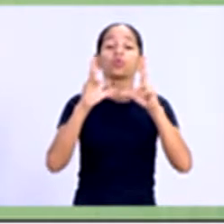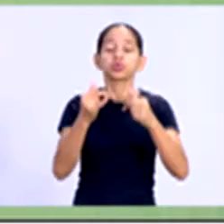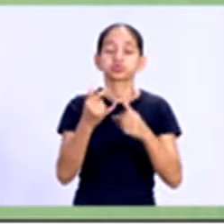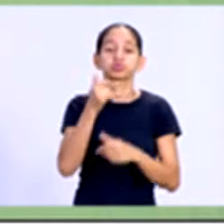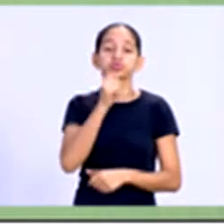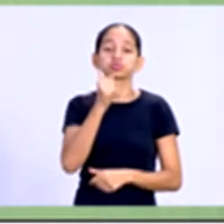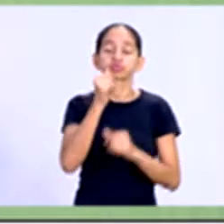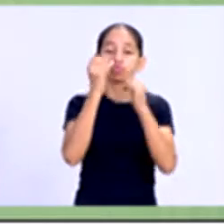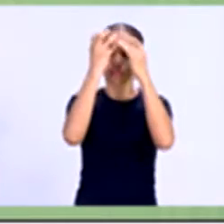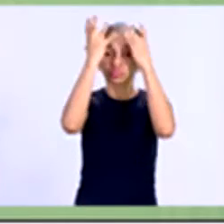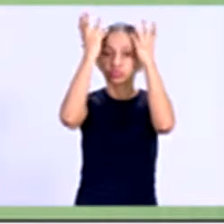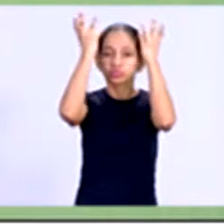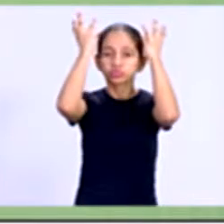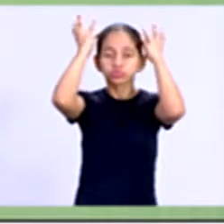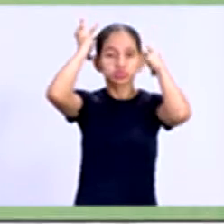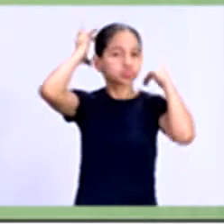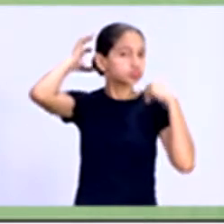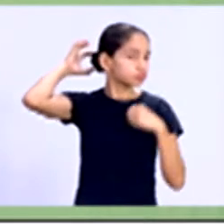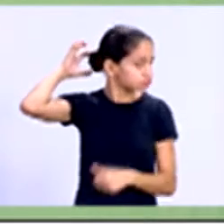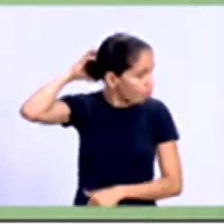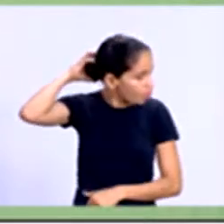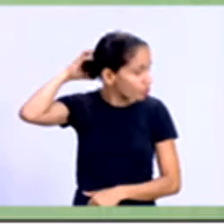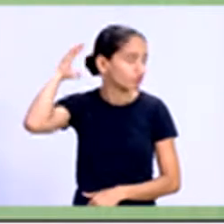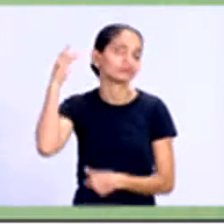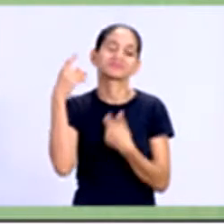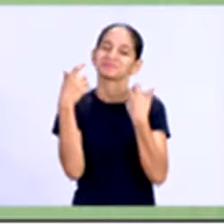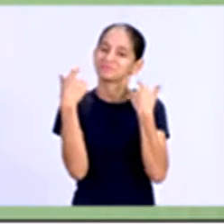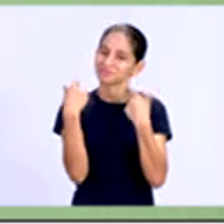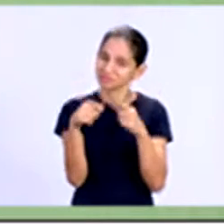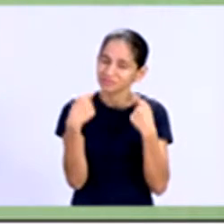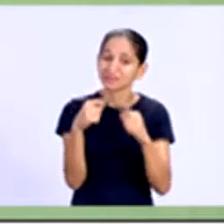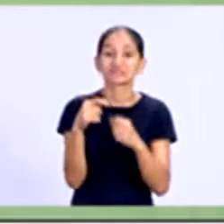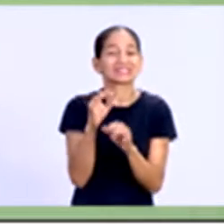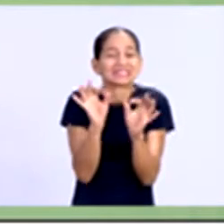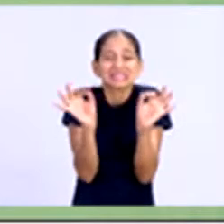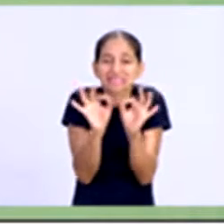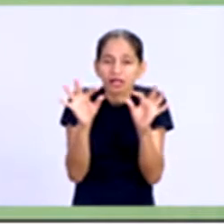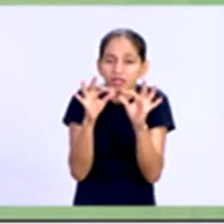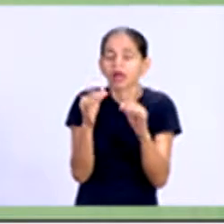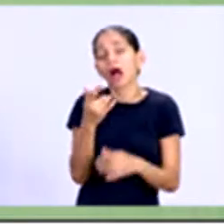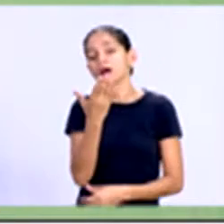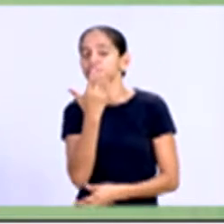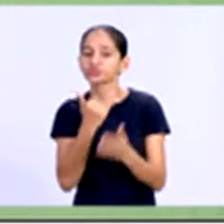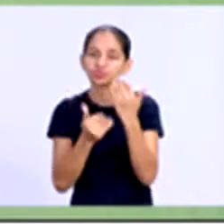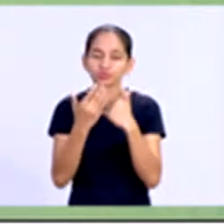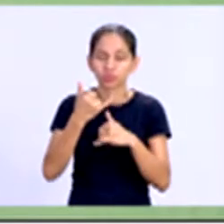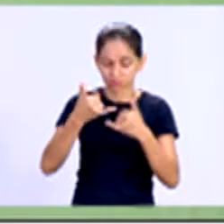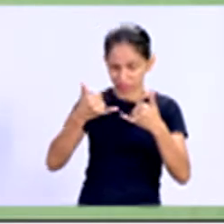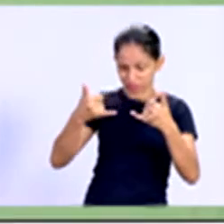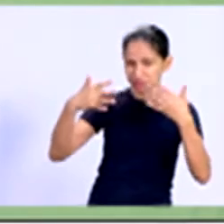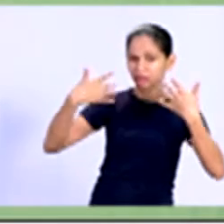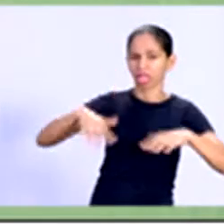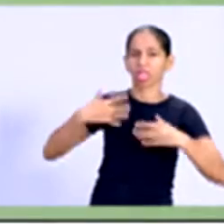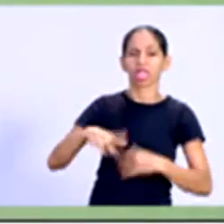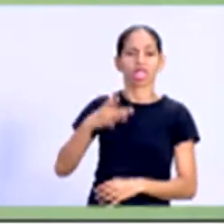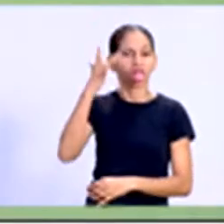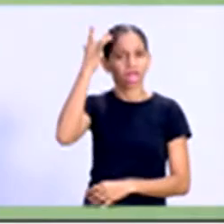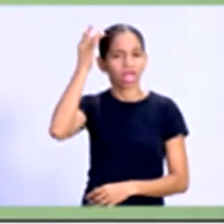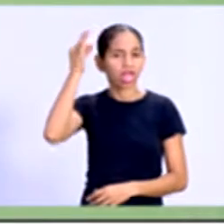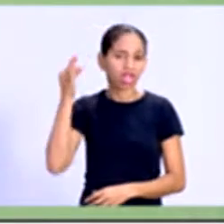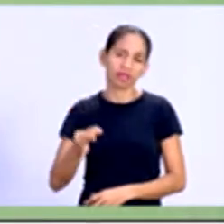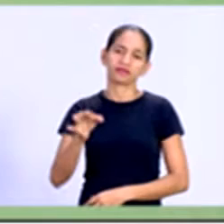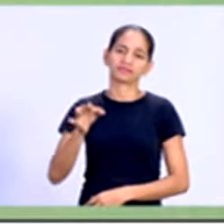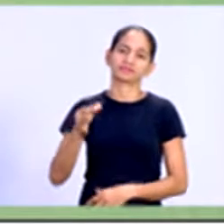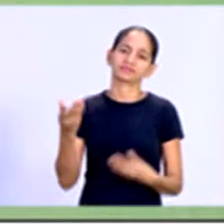com toucas. Ninguém quer achar um fio de cabelo no seu alimento. E no caso dos